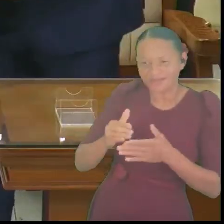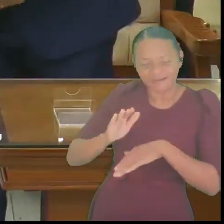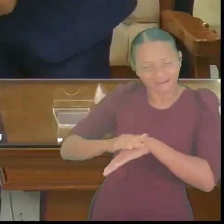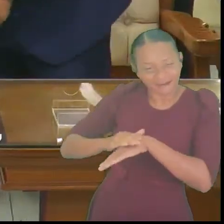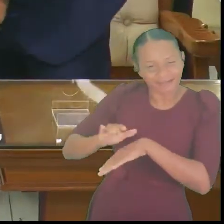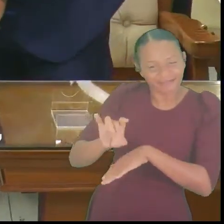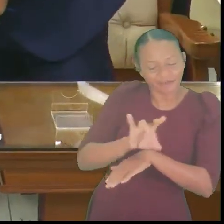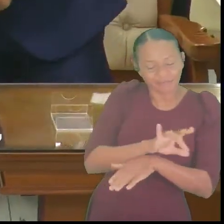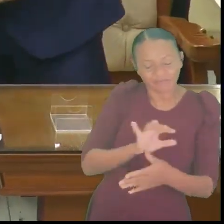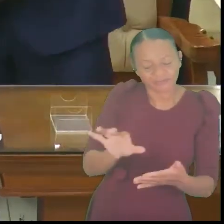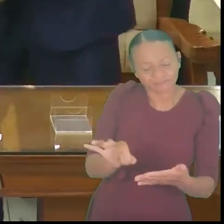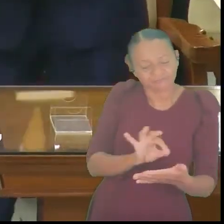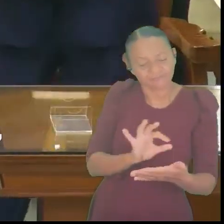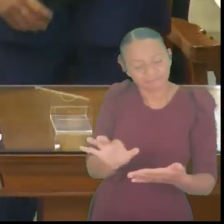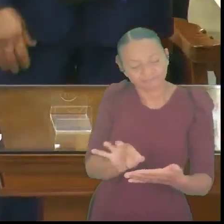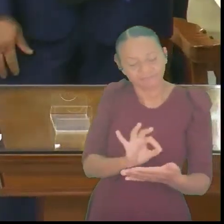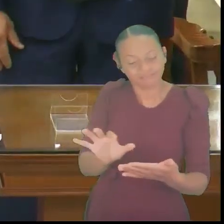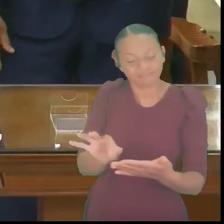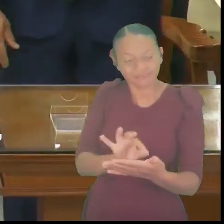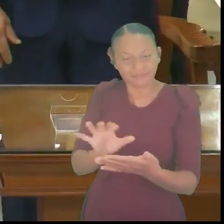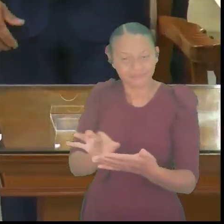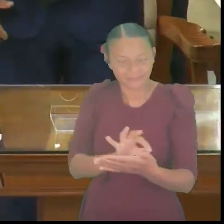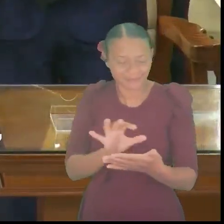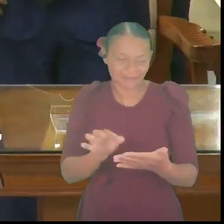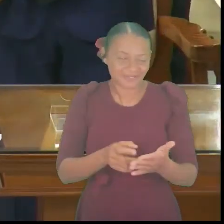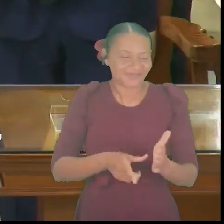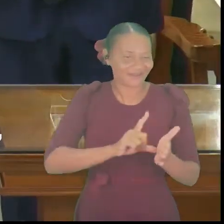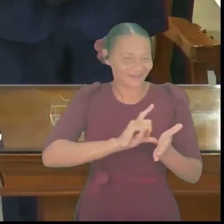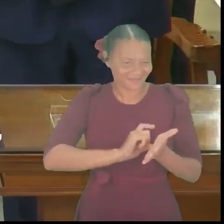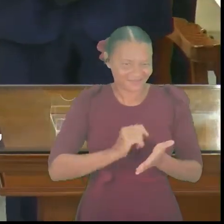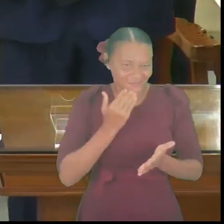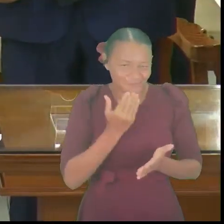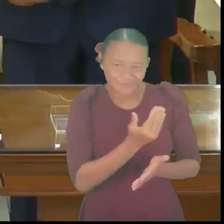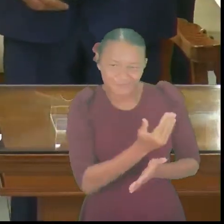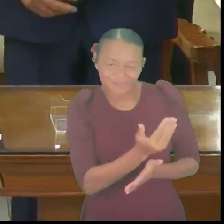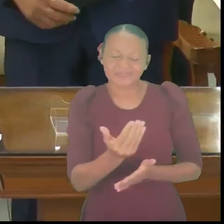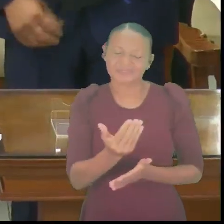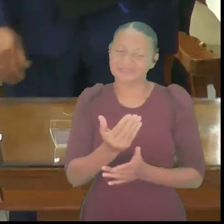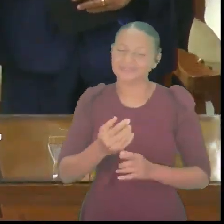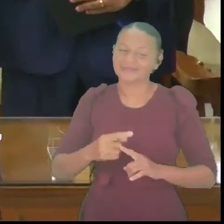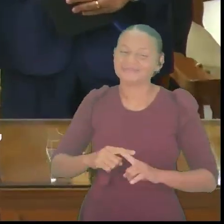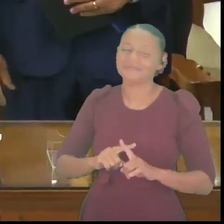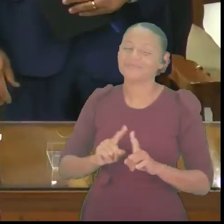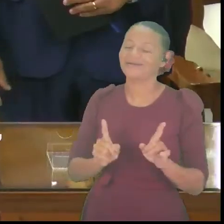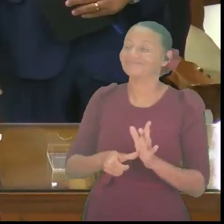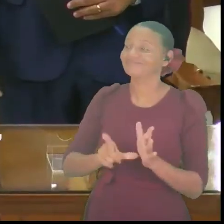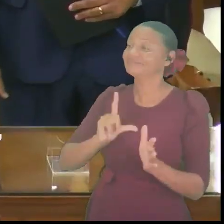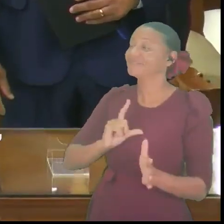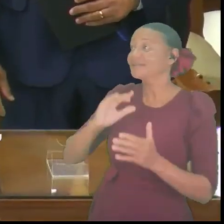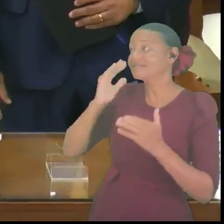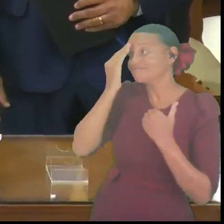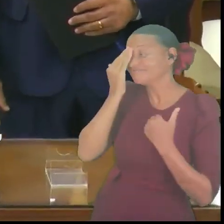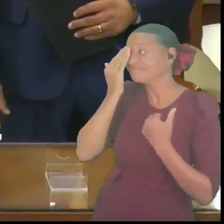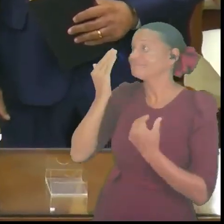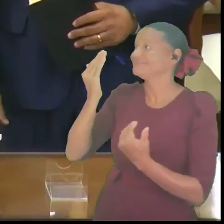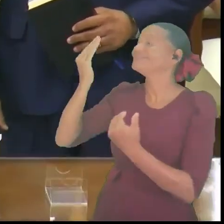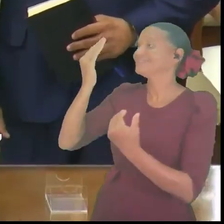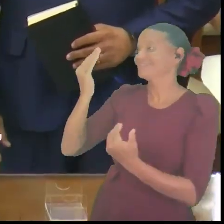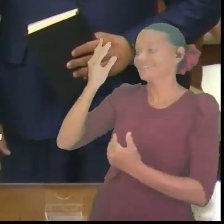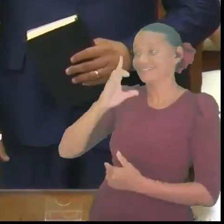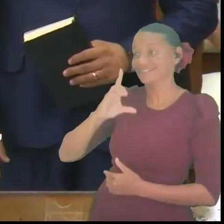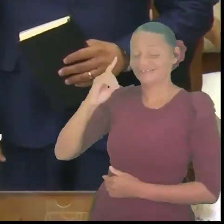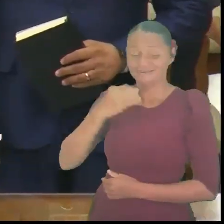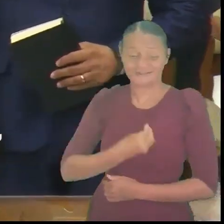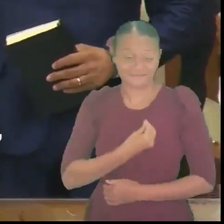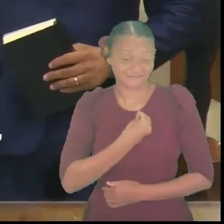encontram esta referência citada, louvar a Deus pela vida do pastor José Orisvaldo, do pastor Olímpio, do